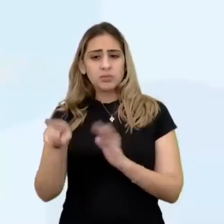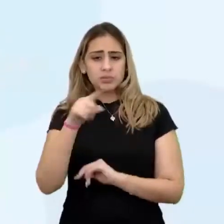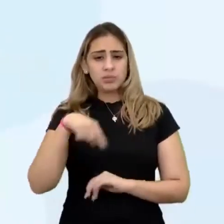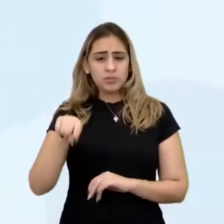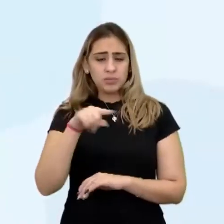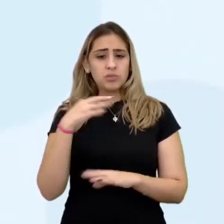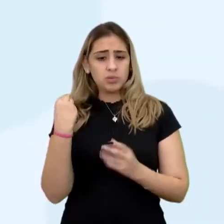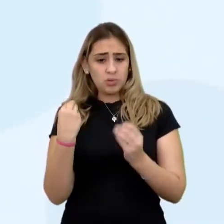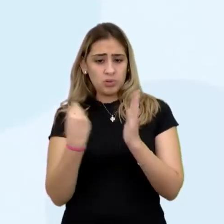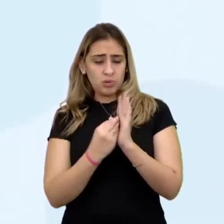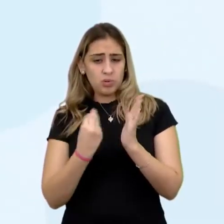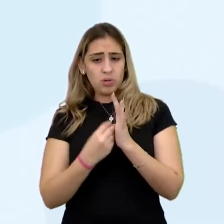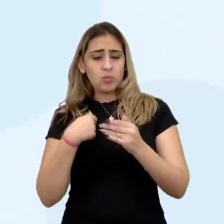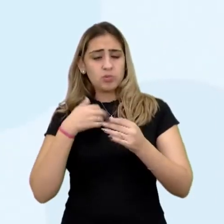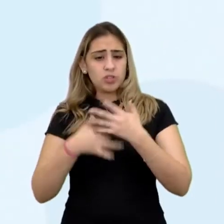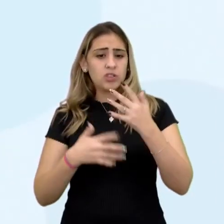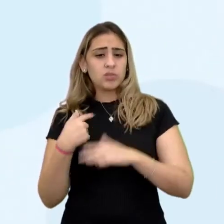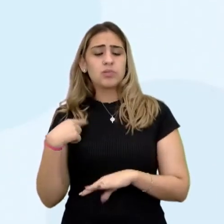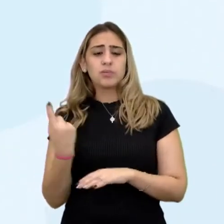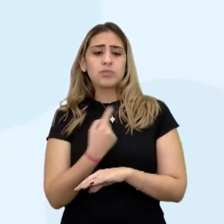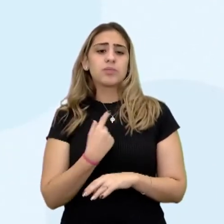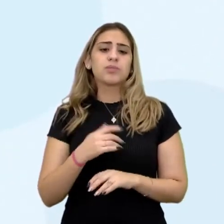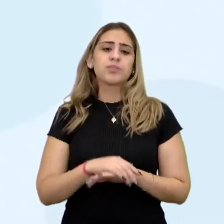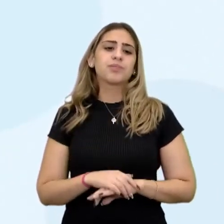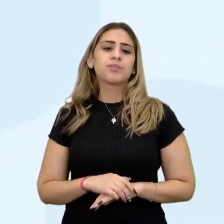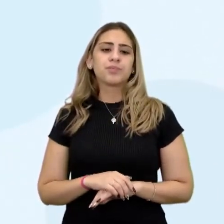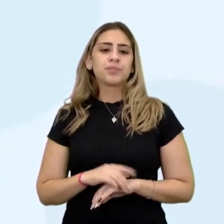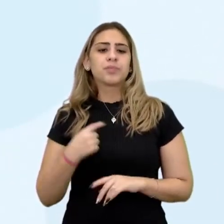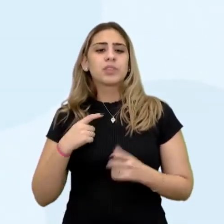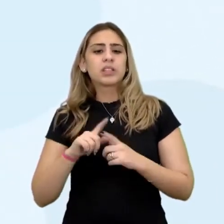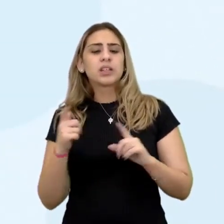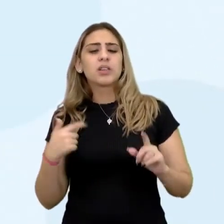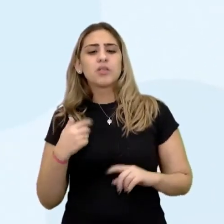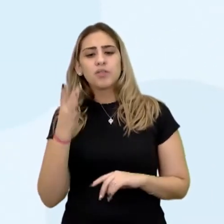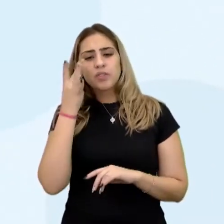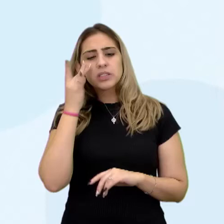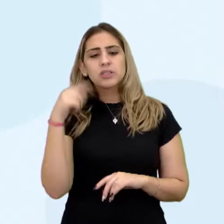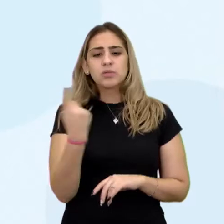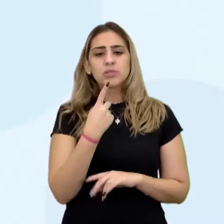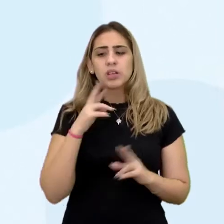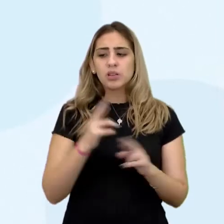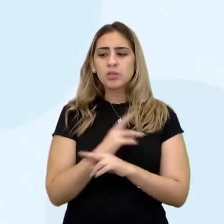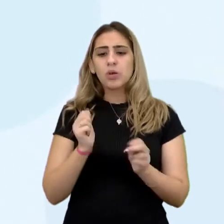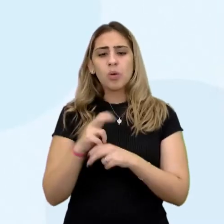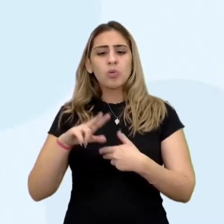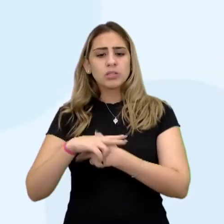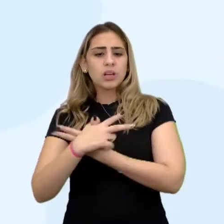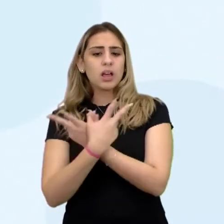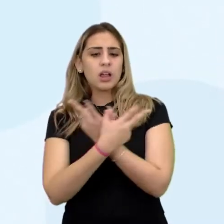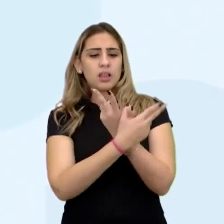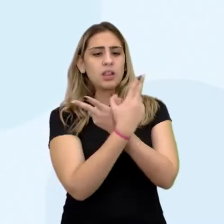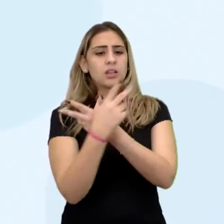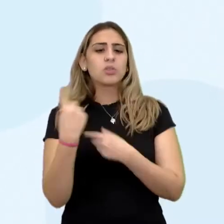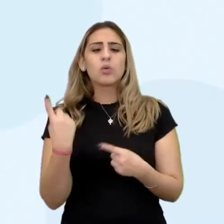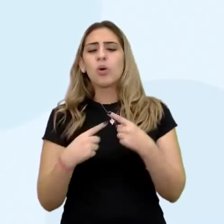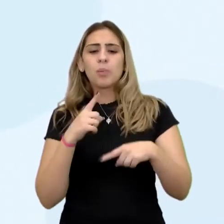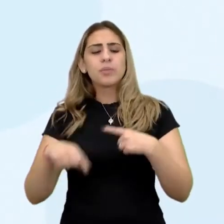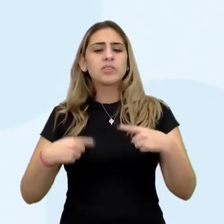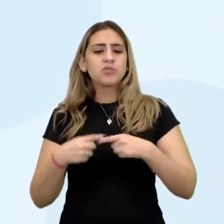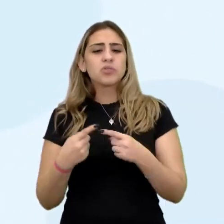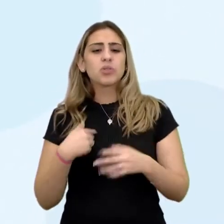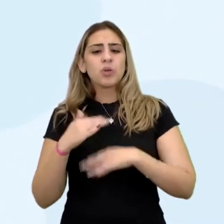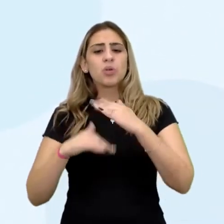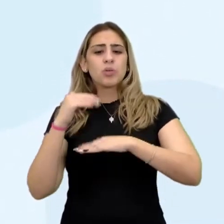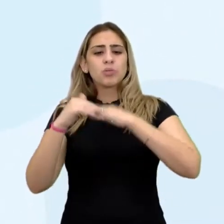coloquem no chat pra gente aí. Que grandezas físicas você relaciona com os satélites, né? Qual o objetivo de construir